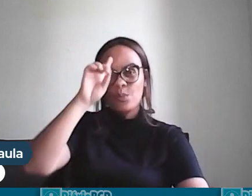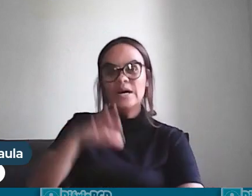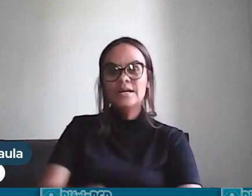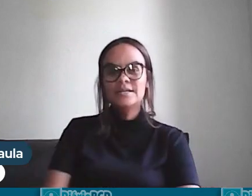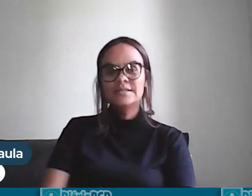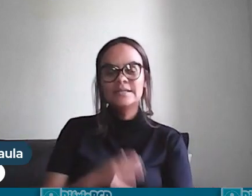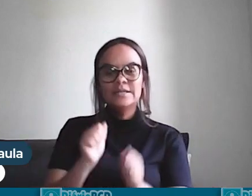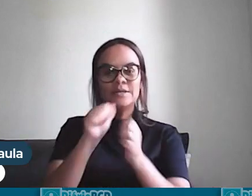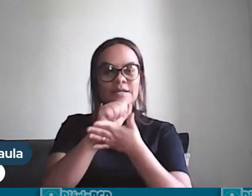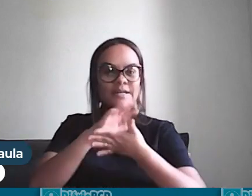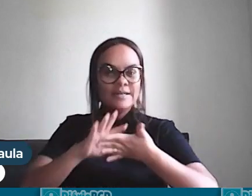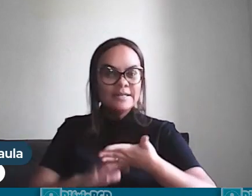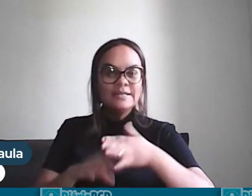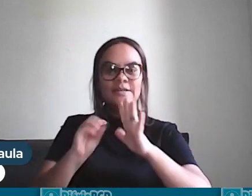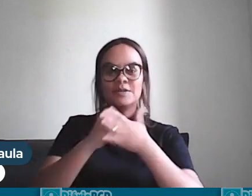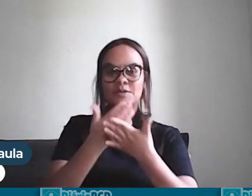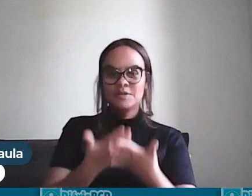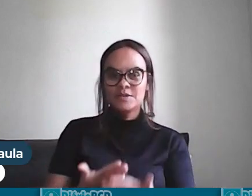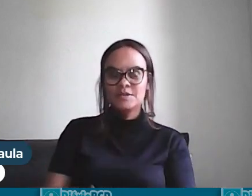em atividade